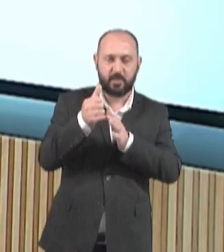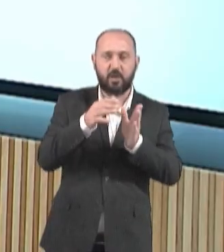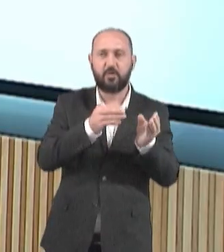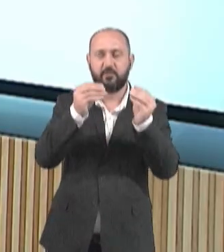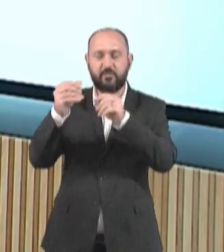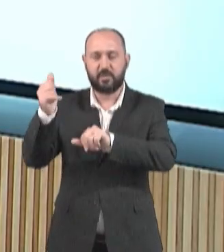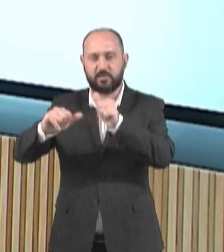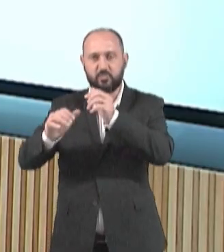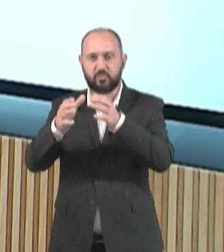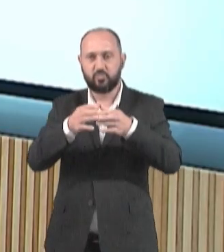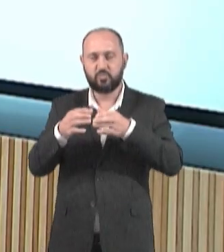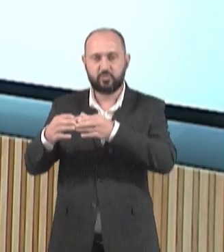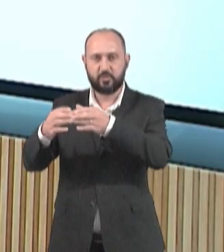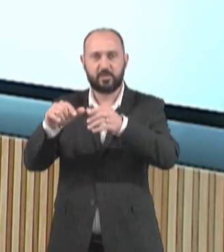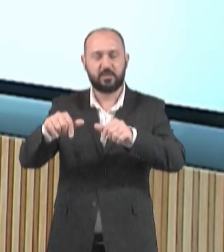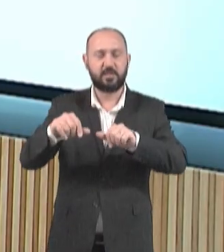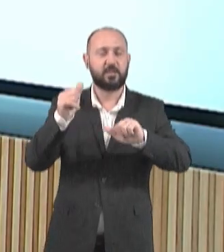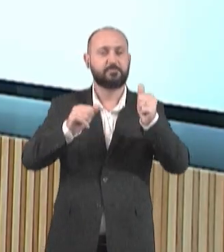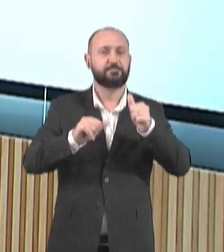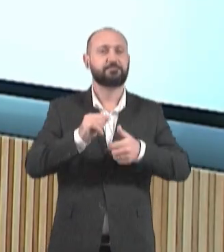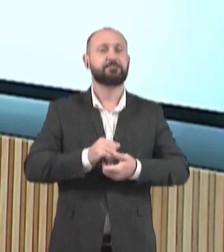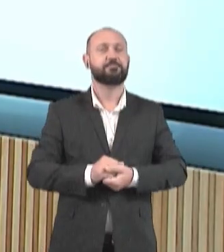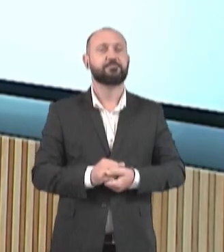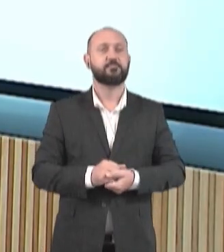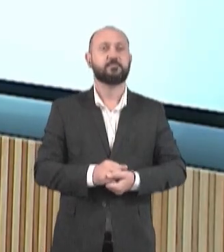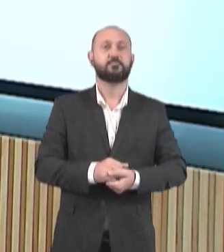agora vai para análise das comissões de mérito aqui da LEMES.